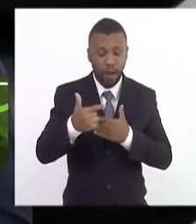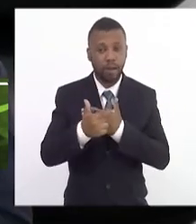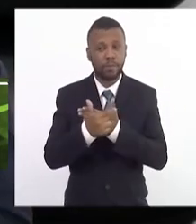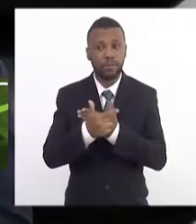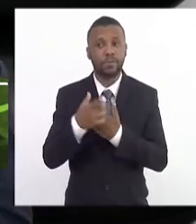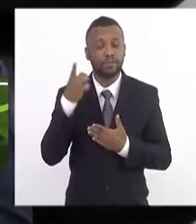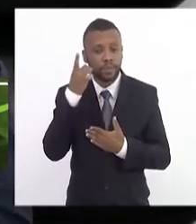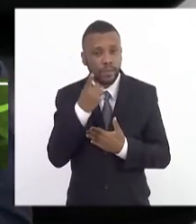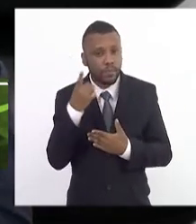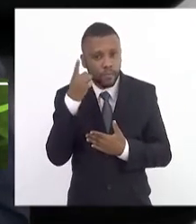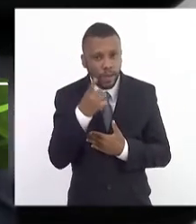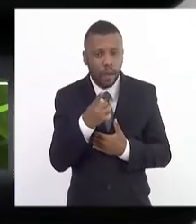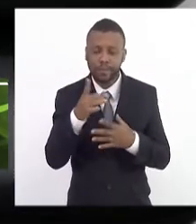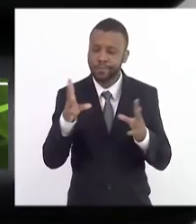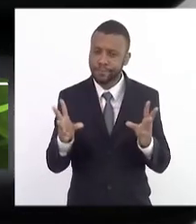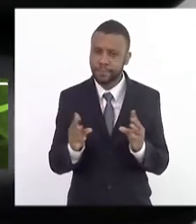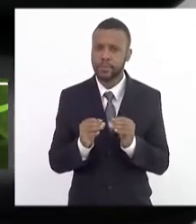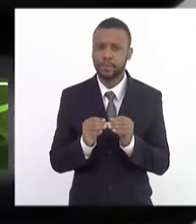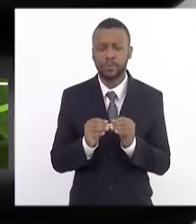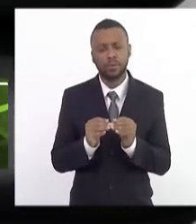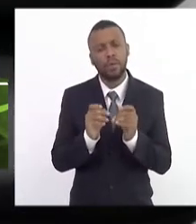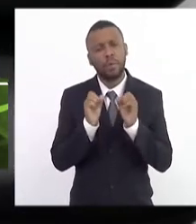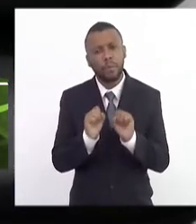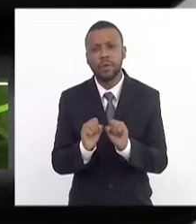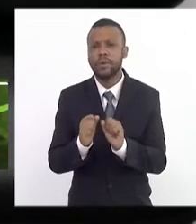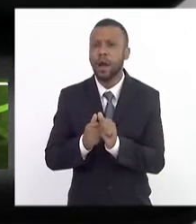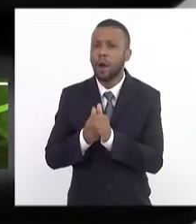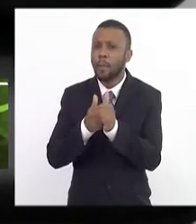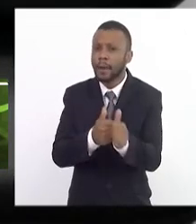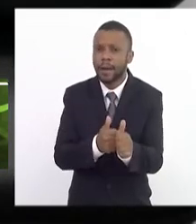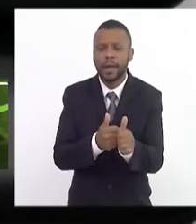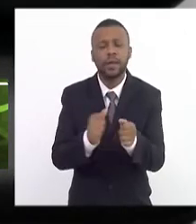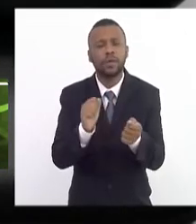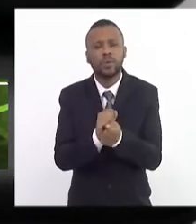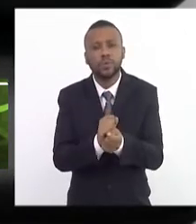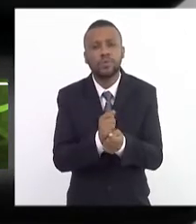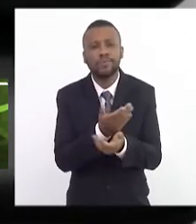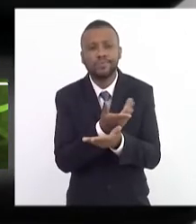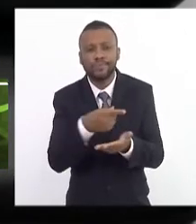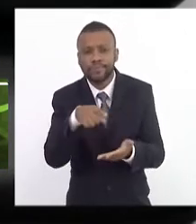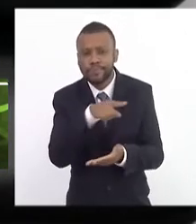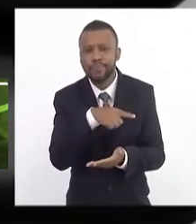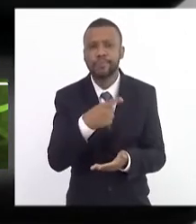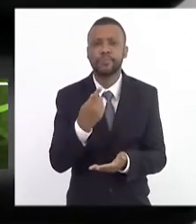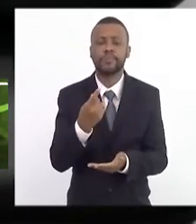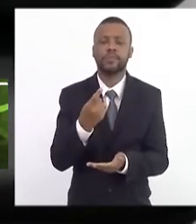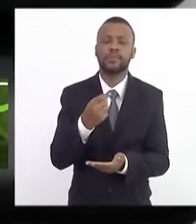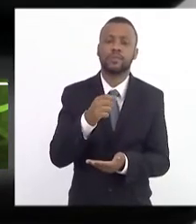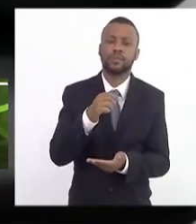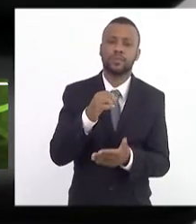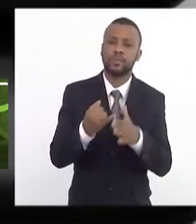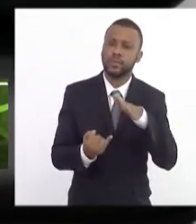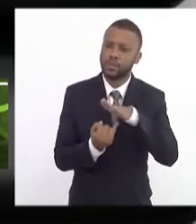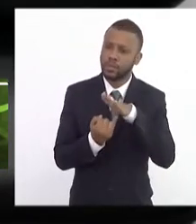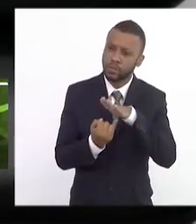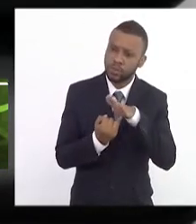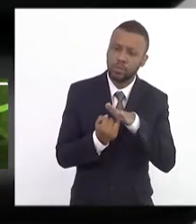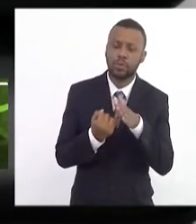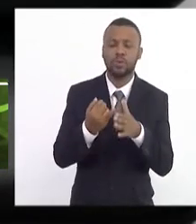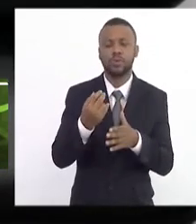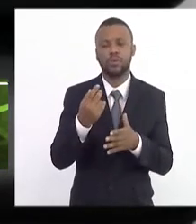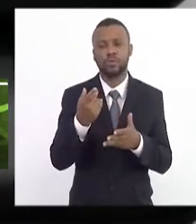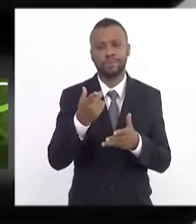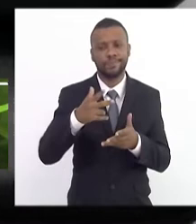um pouquinho do que eu pude acompanhar junto aos colegas aqui da SES e do INE, contribuir também dentro do que for necessário,